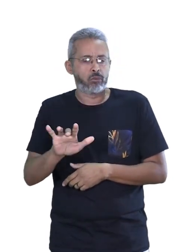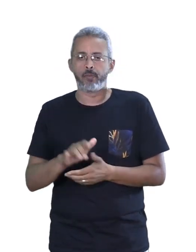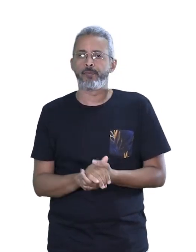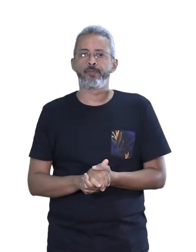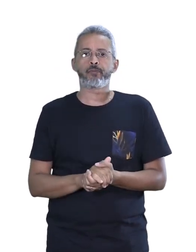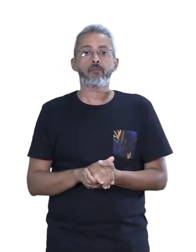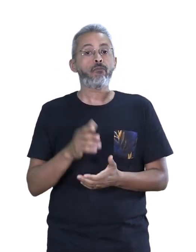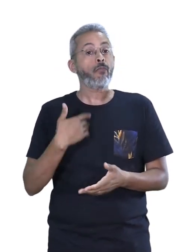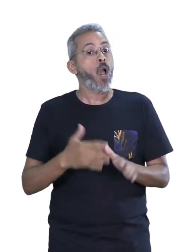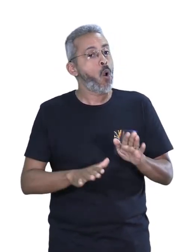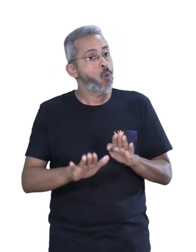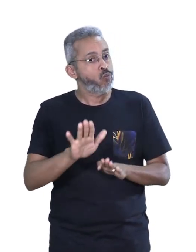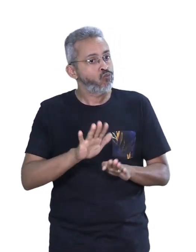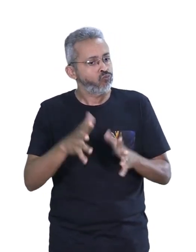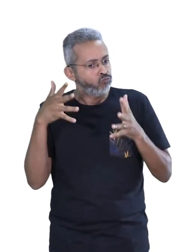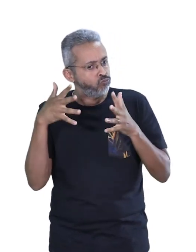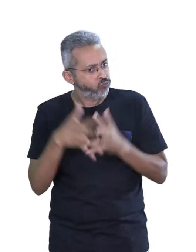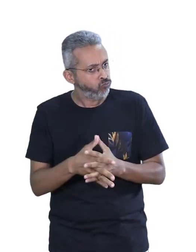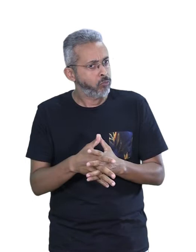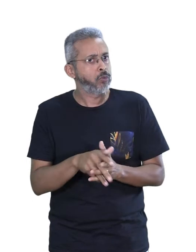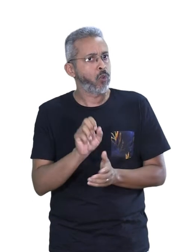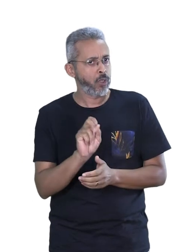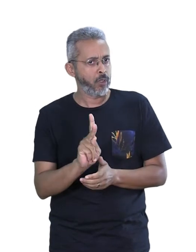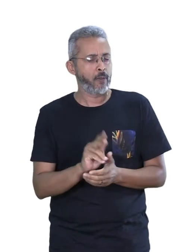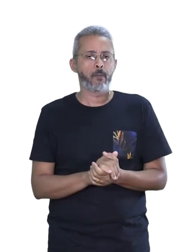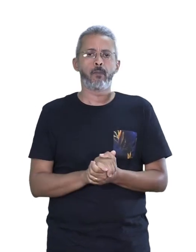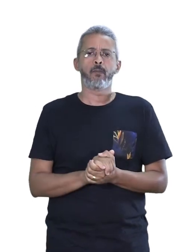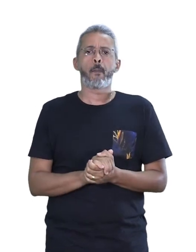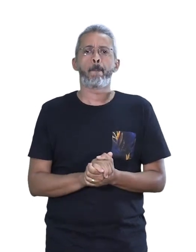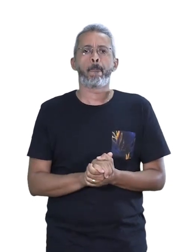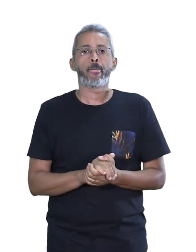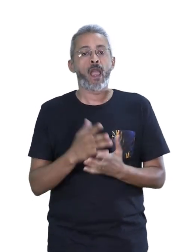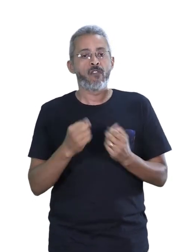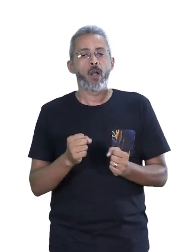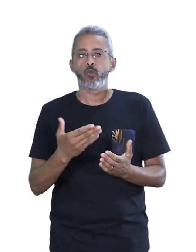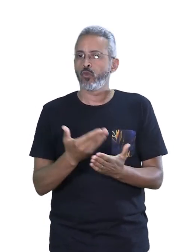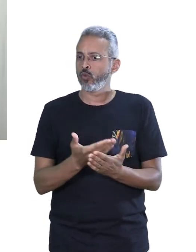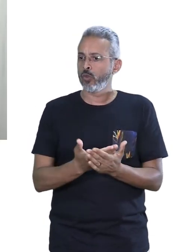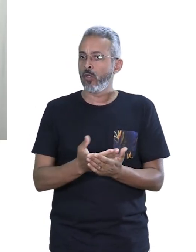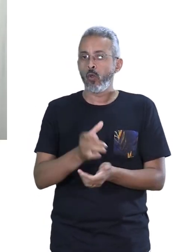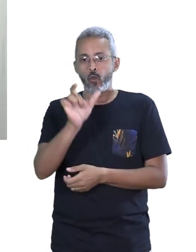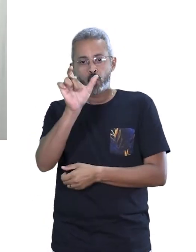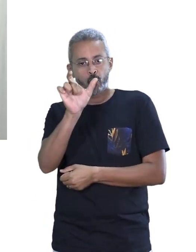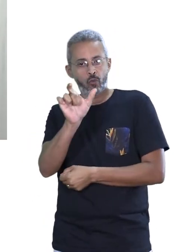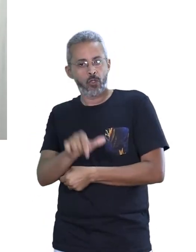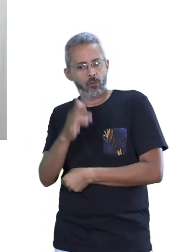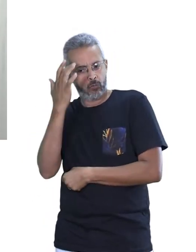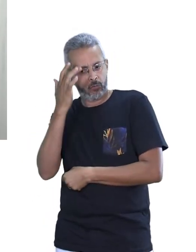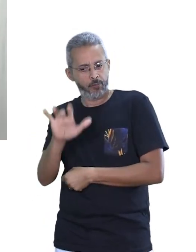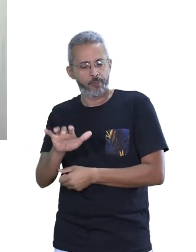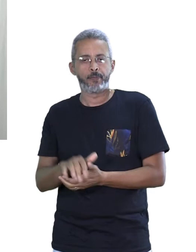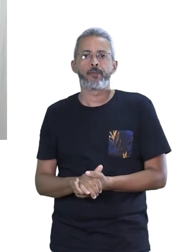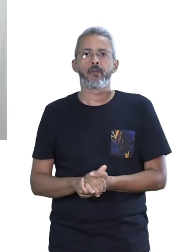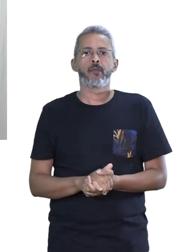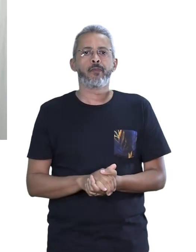é indeterminado. Tenham cuidado para não confundir, ok? Vamos estudar o